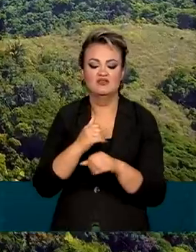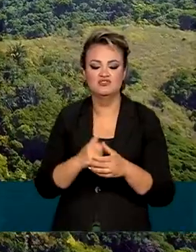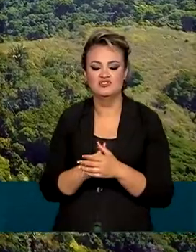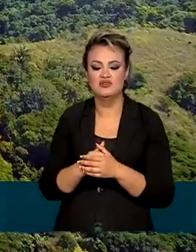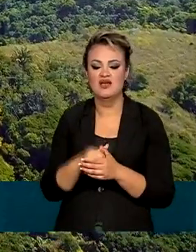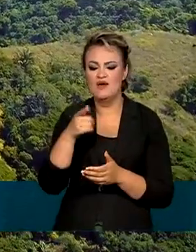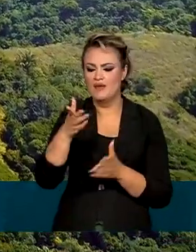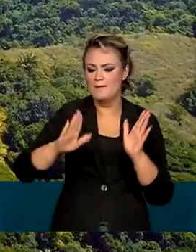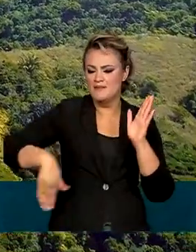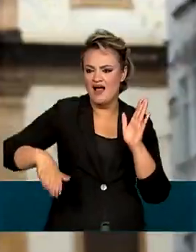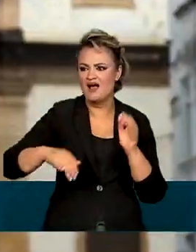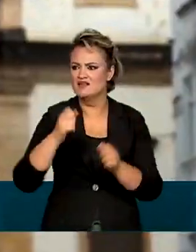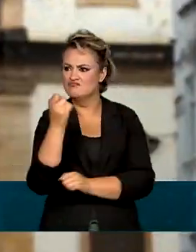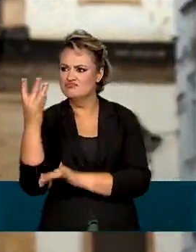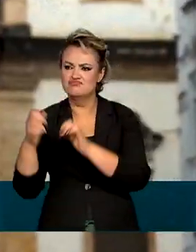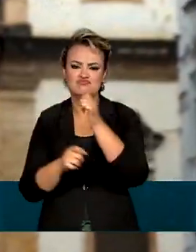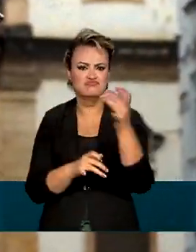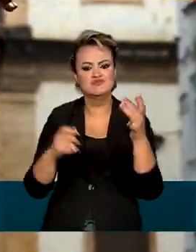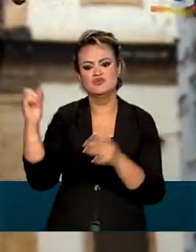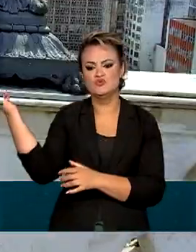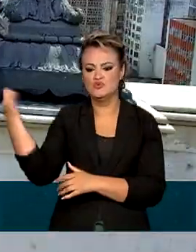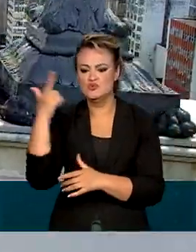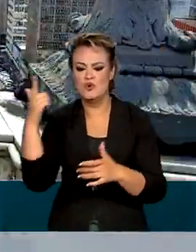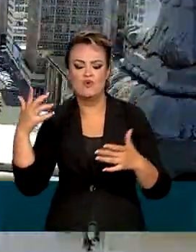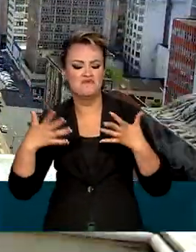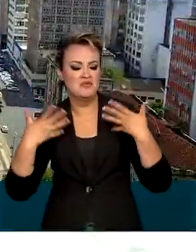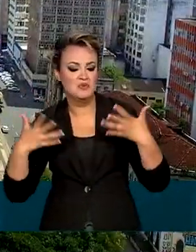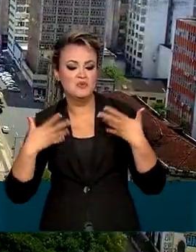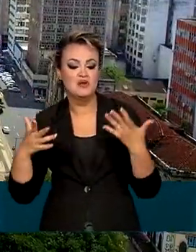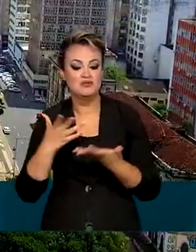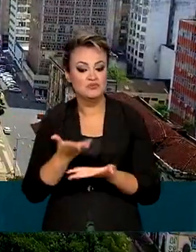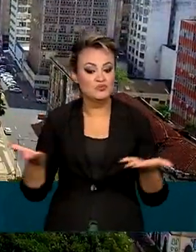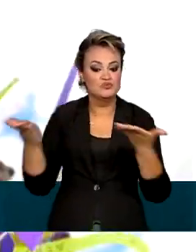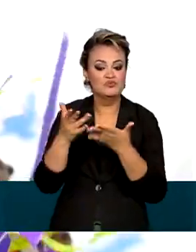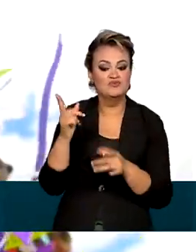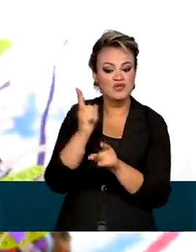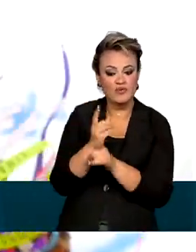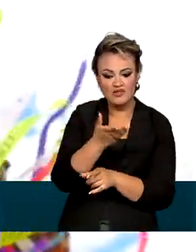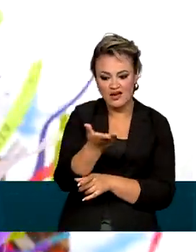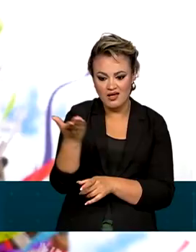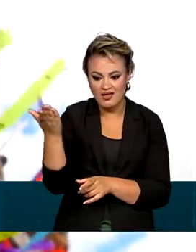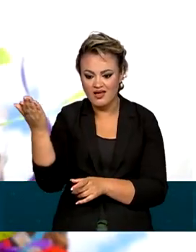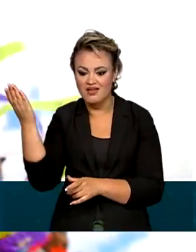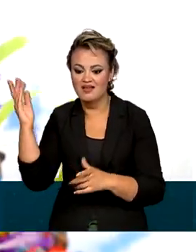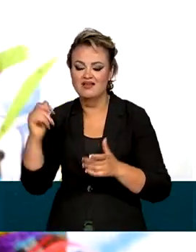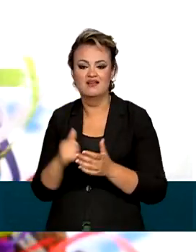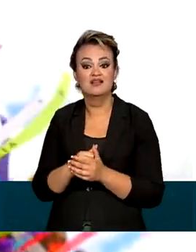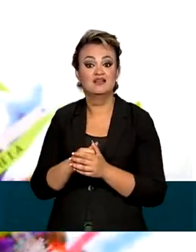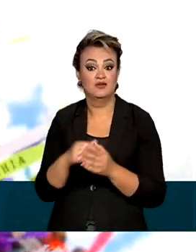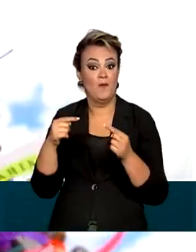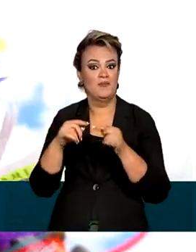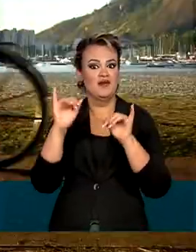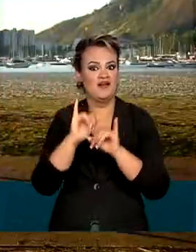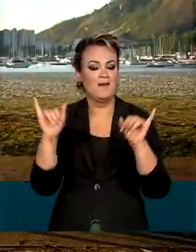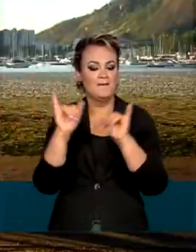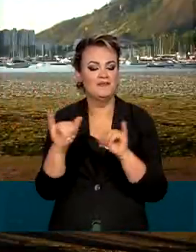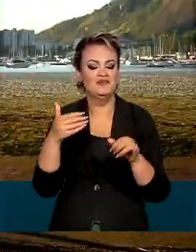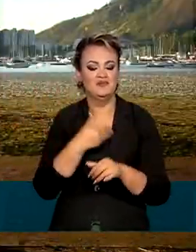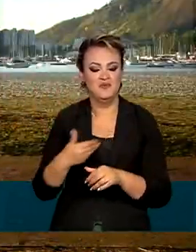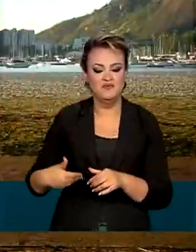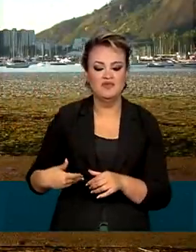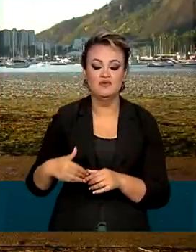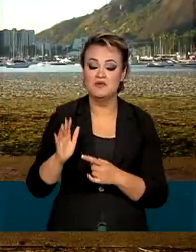Praia, sol, floresta, festa, aventura, todos esses cenários estão presentes na campanha do governo, que